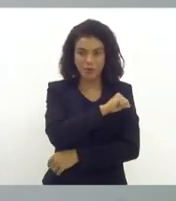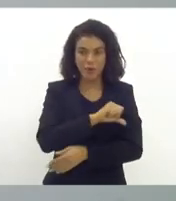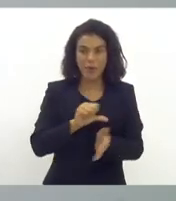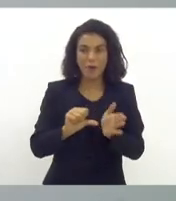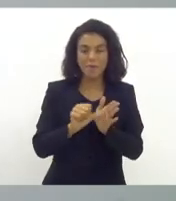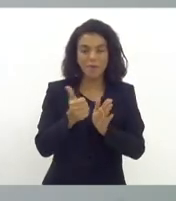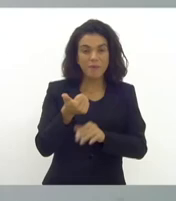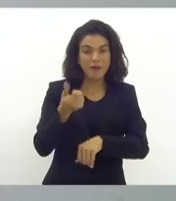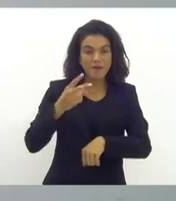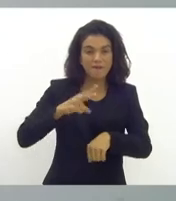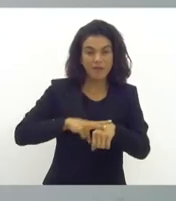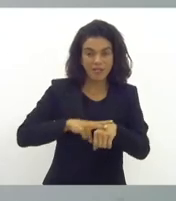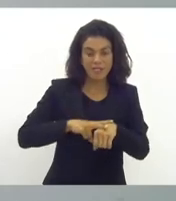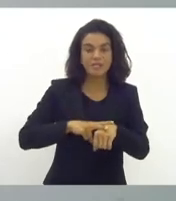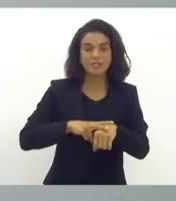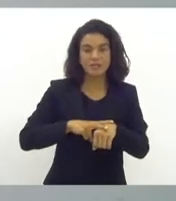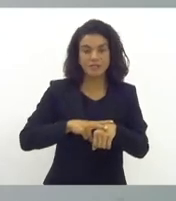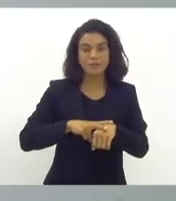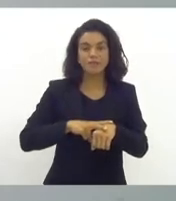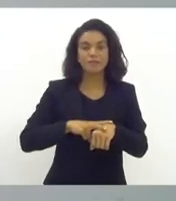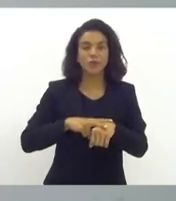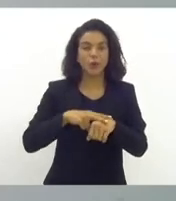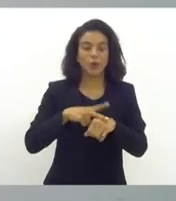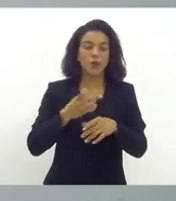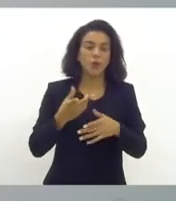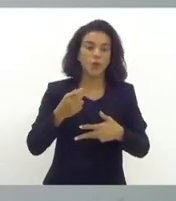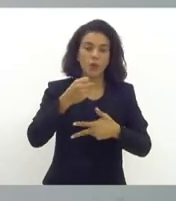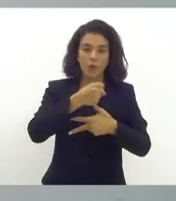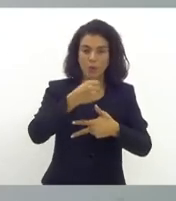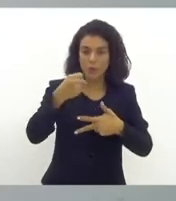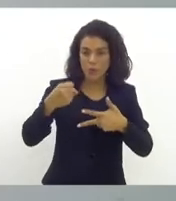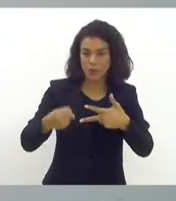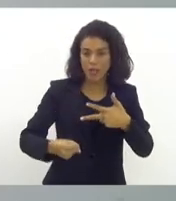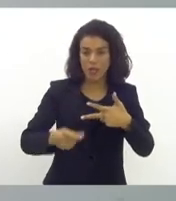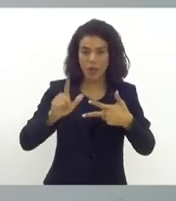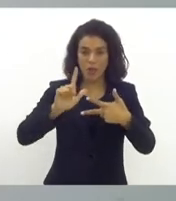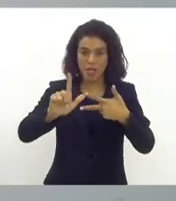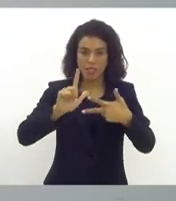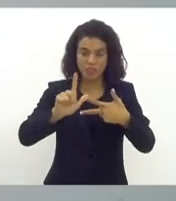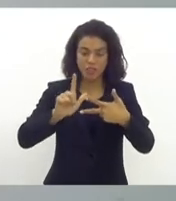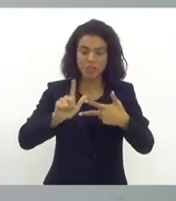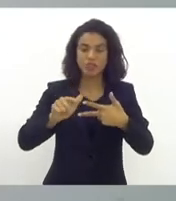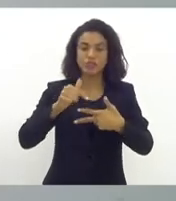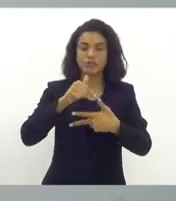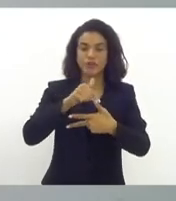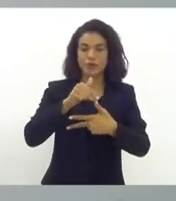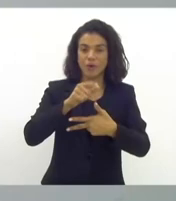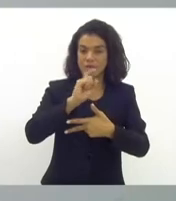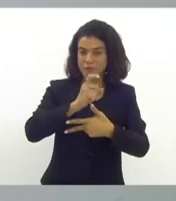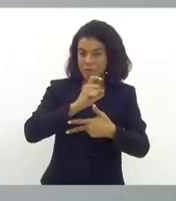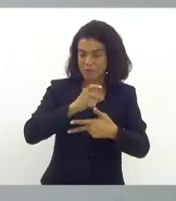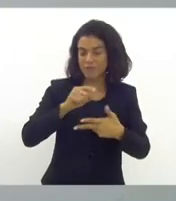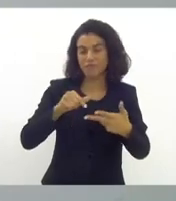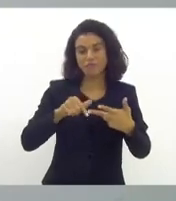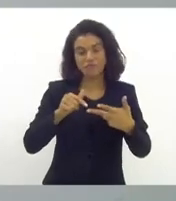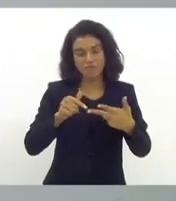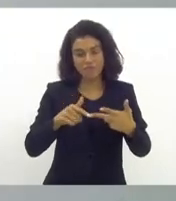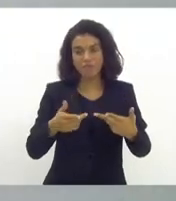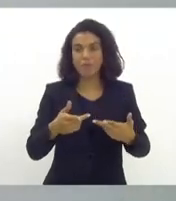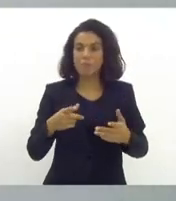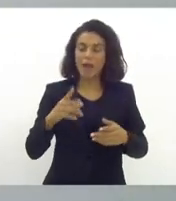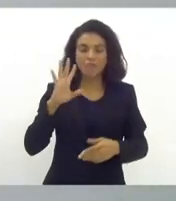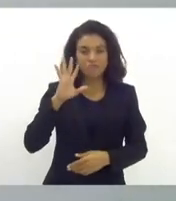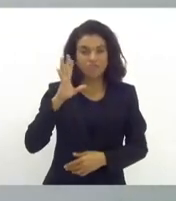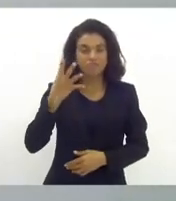com o poder público eu poder legislativo e a sociedade civil para discutir o marco regulatório